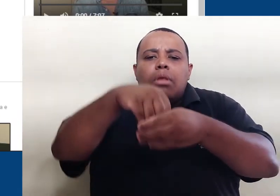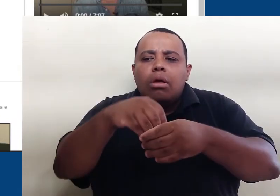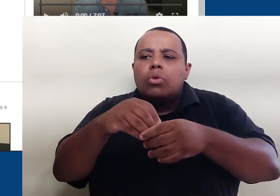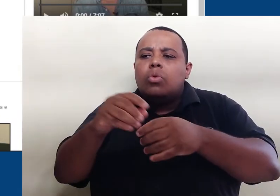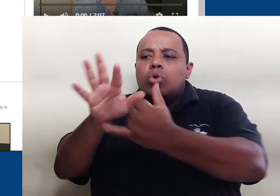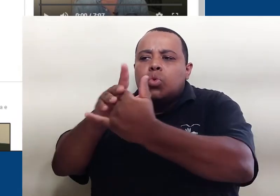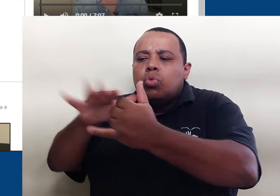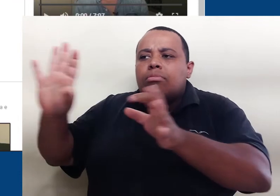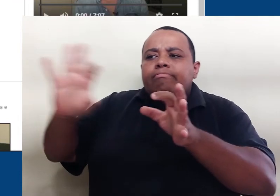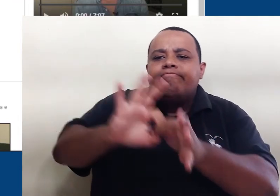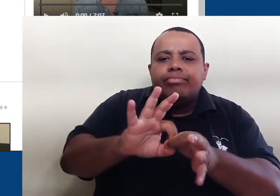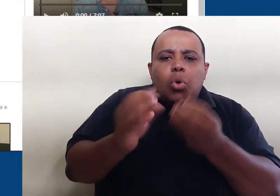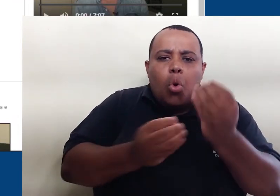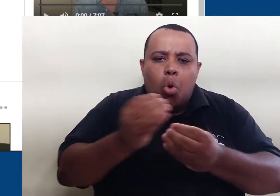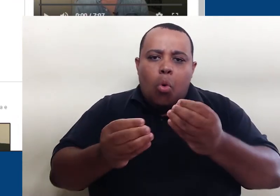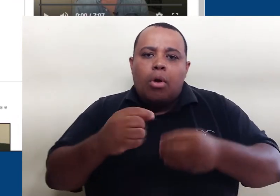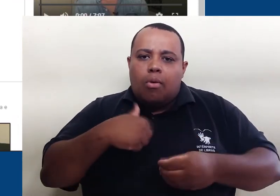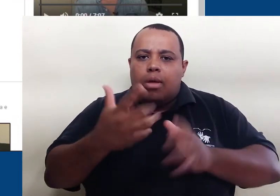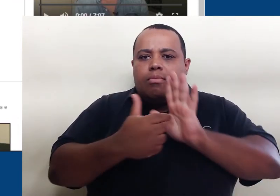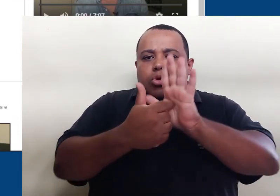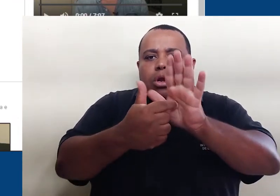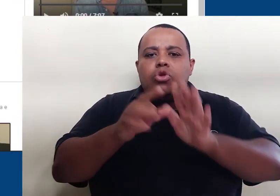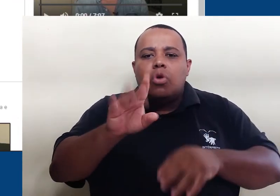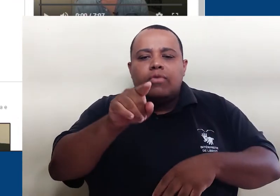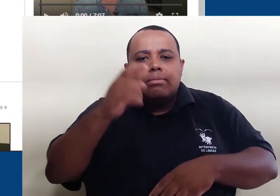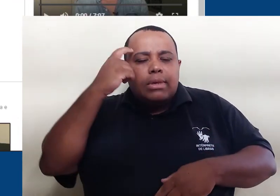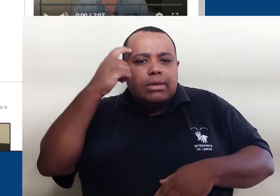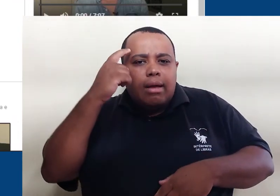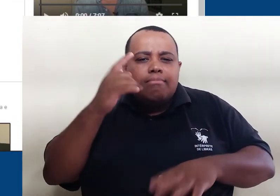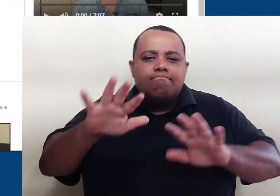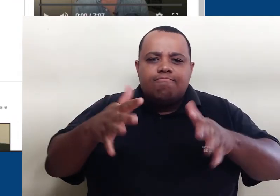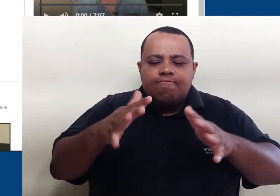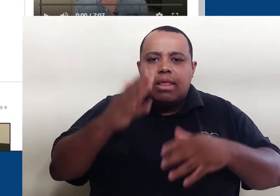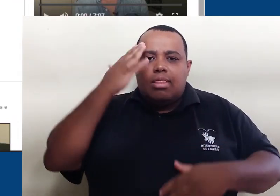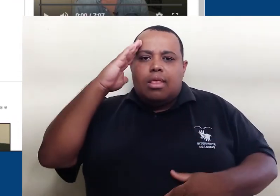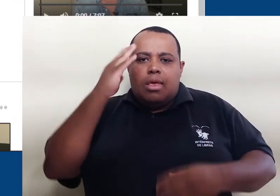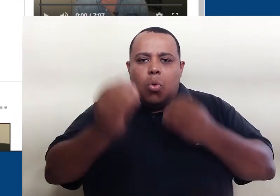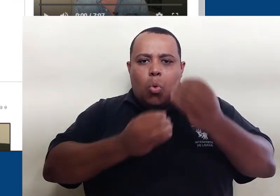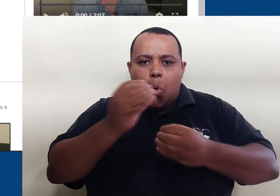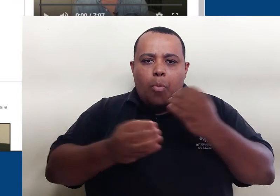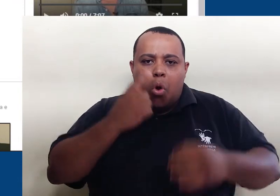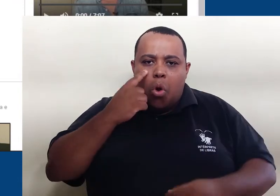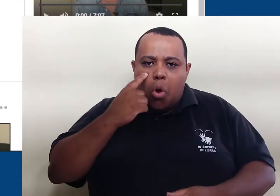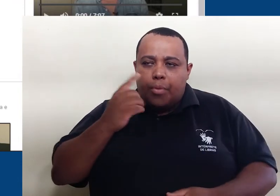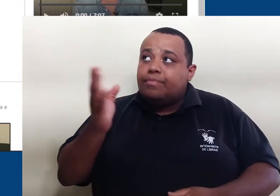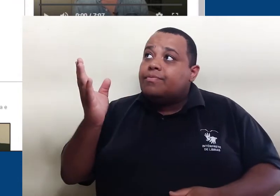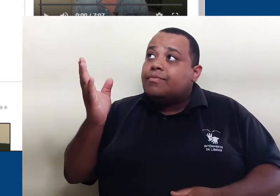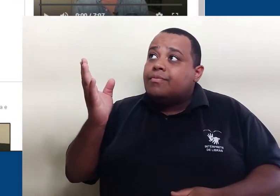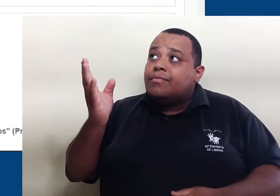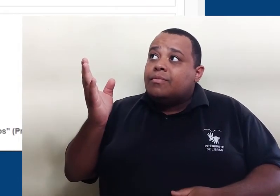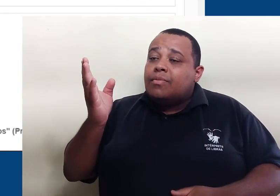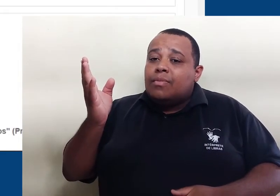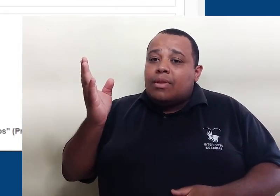para fazer esses uploads. Mas aqui eu vou mostrar só para a gente ter mais ou menos a ideia por trás de como a gente faria isso. Então eu vou pegar aqui o link do